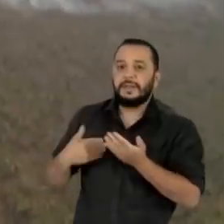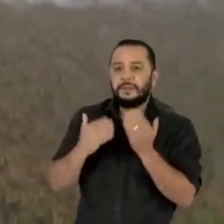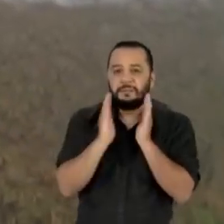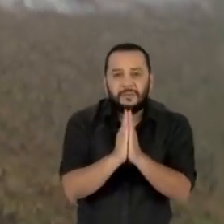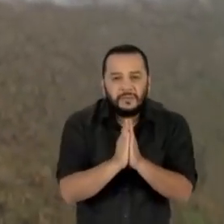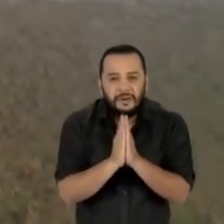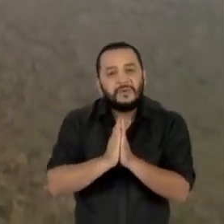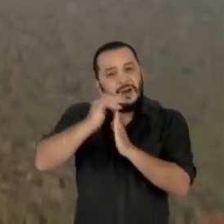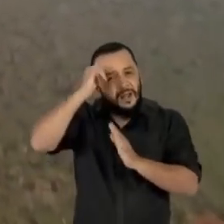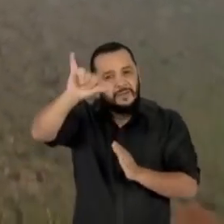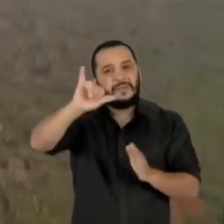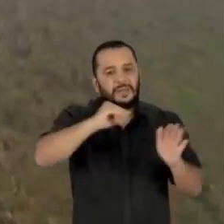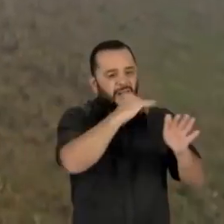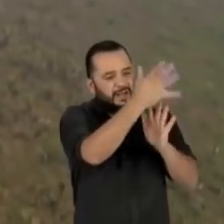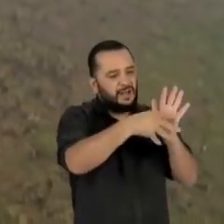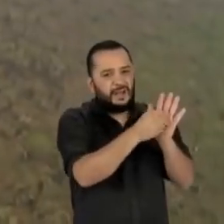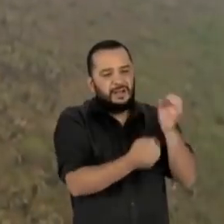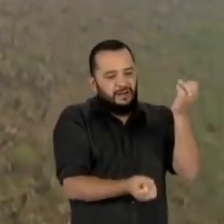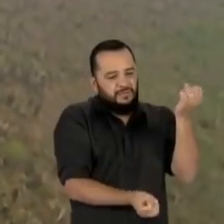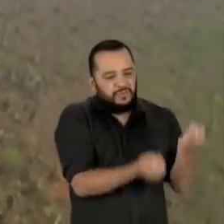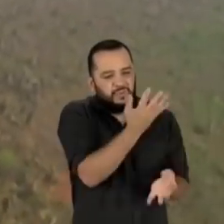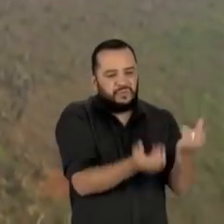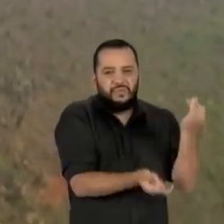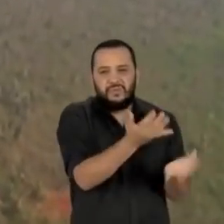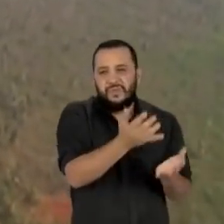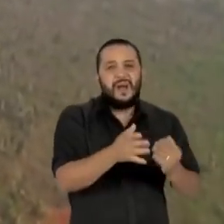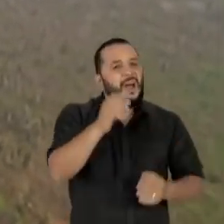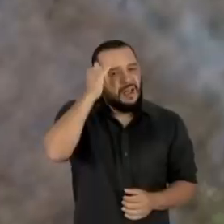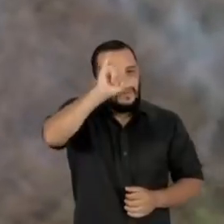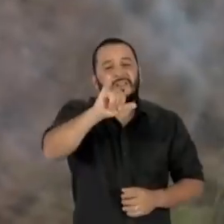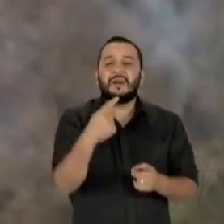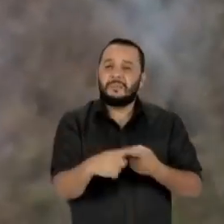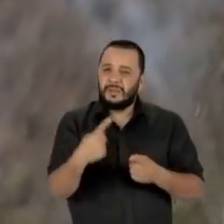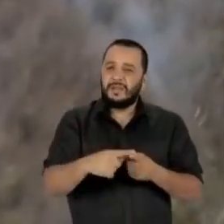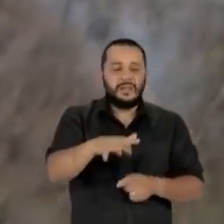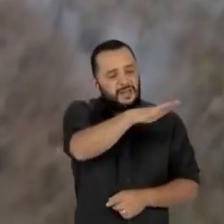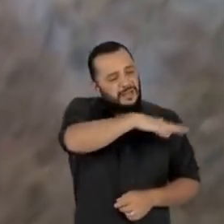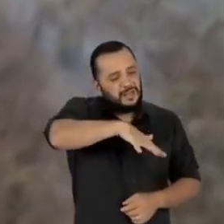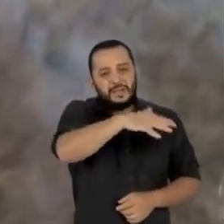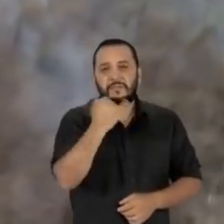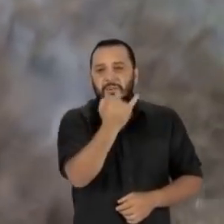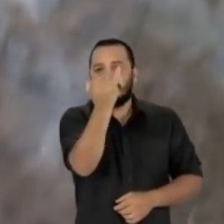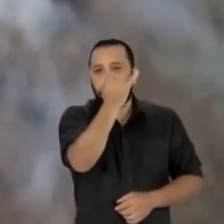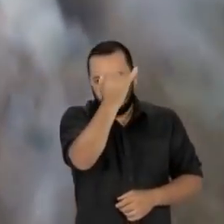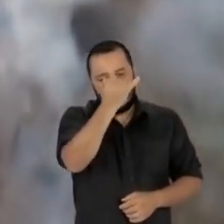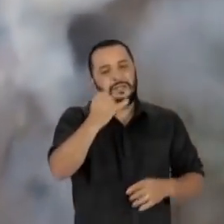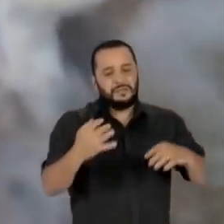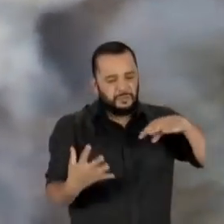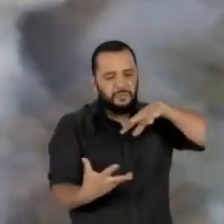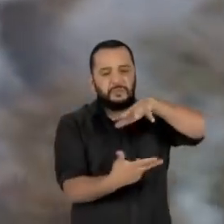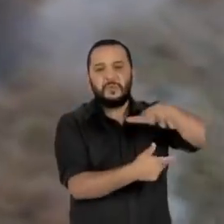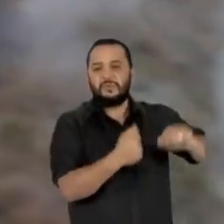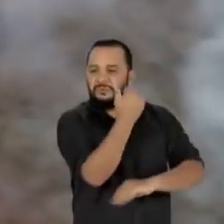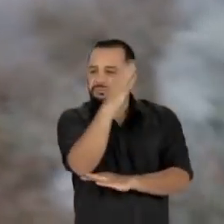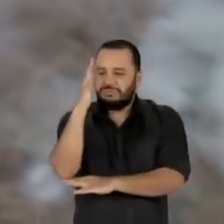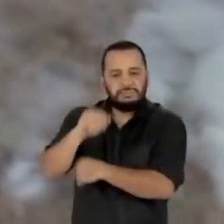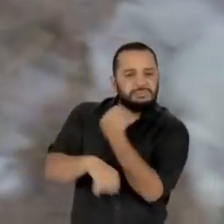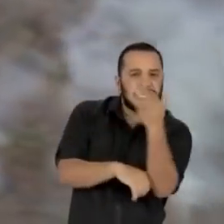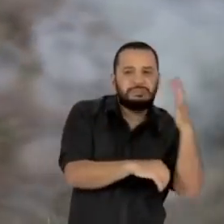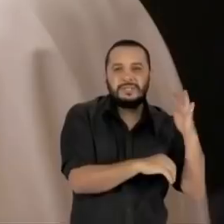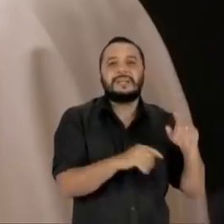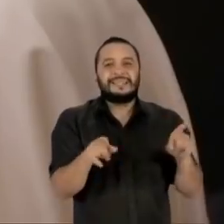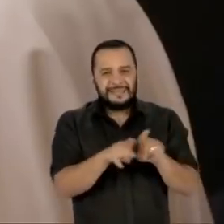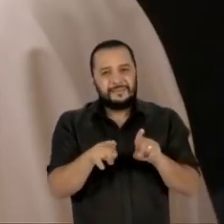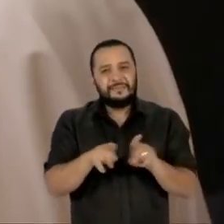para evitar os incêndios na amazônia afirmam que a região é essencial para a saúde do planeta e também pediu uma redução progressiva no uso de